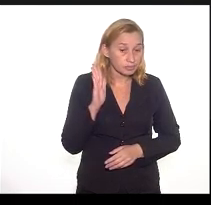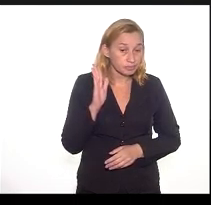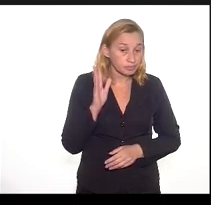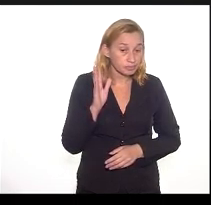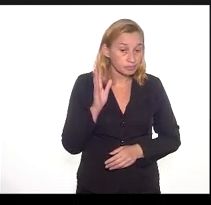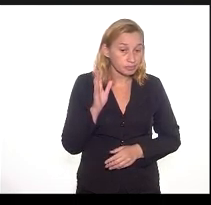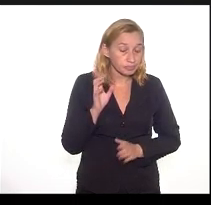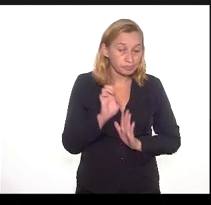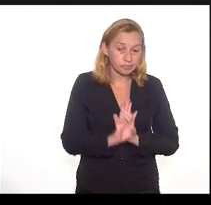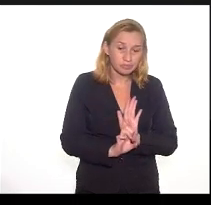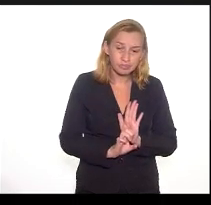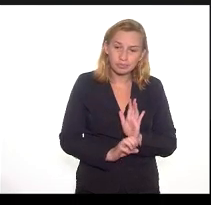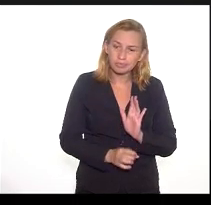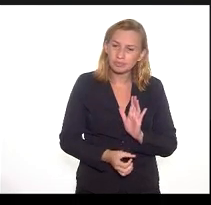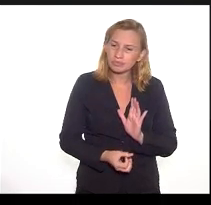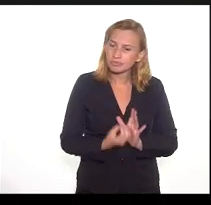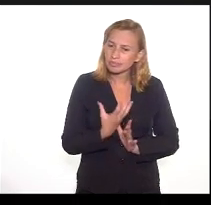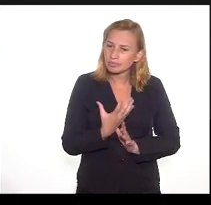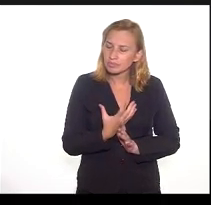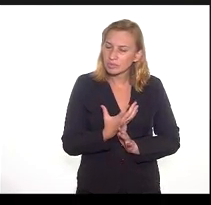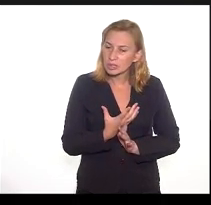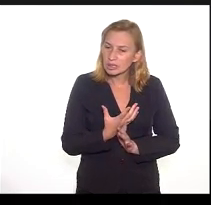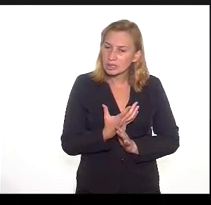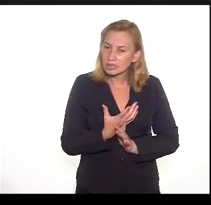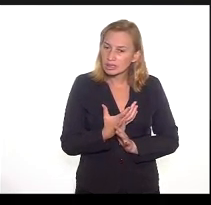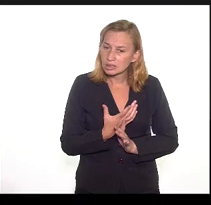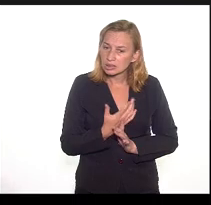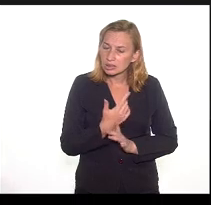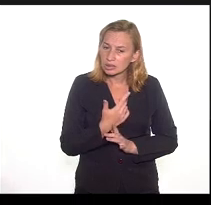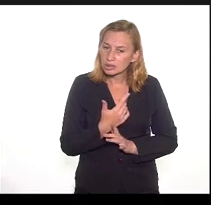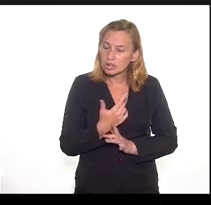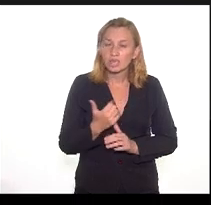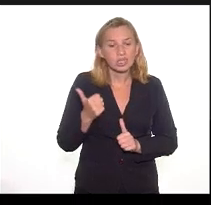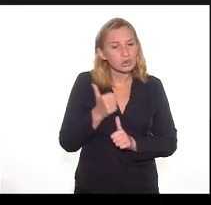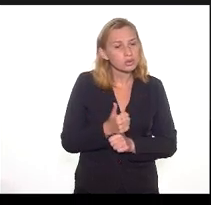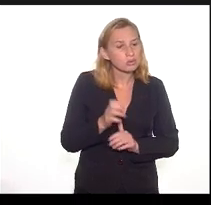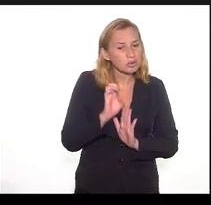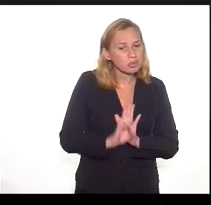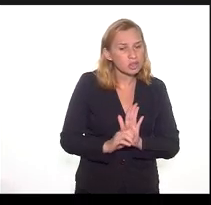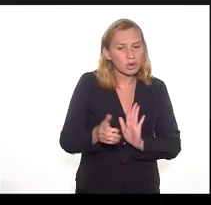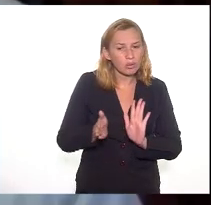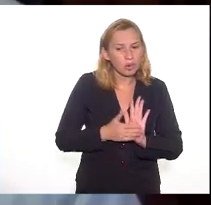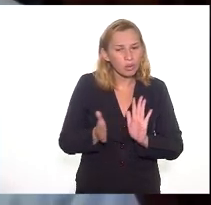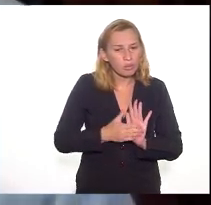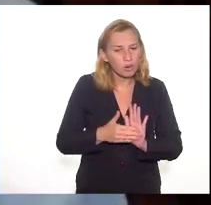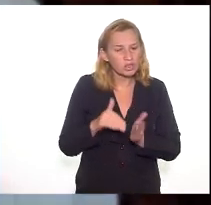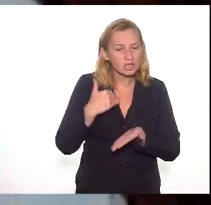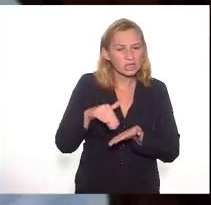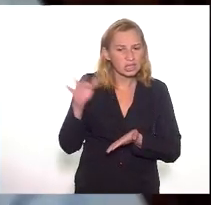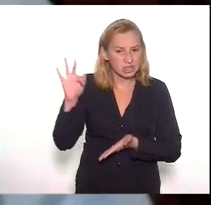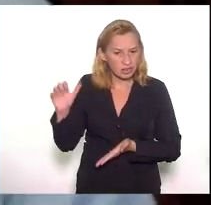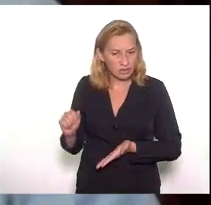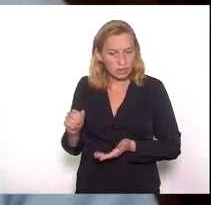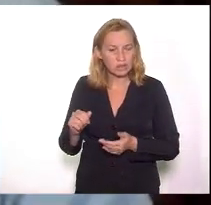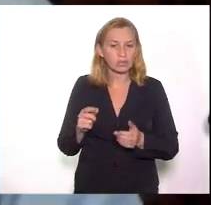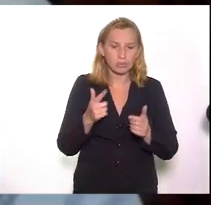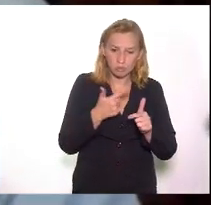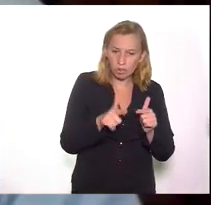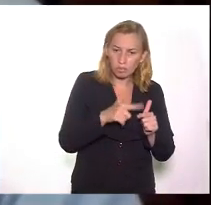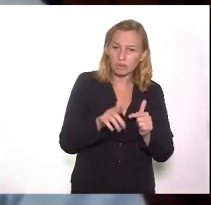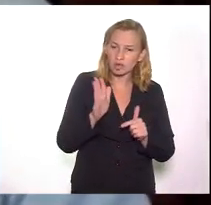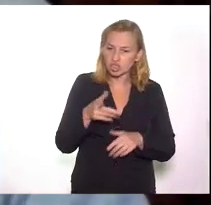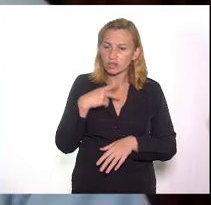foi feita e aqui sem nenhum. Essa subvenda foi uma proposta da Secretaria de Fazenda, por esse problema que eu